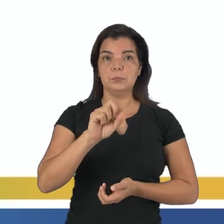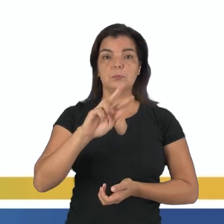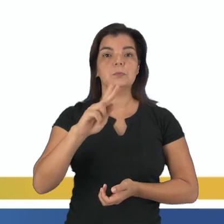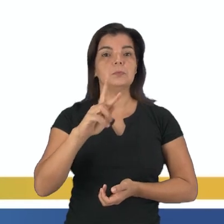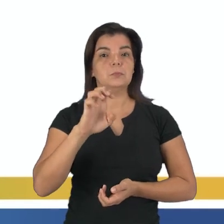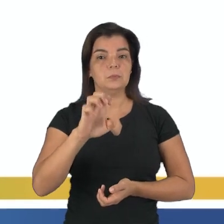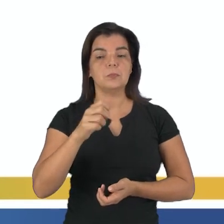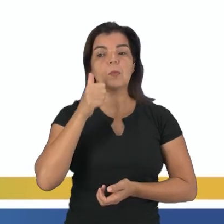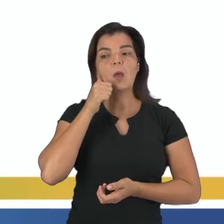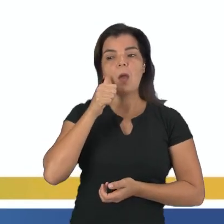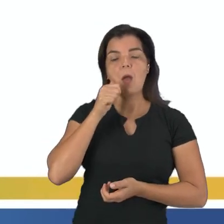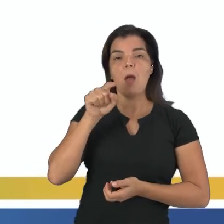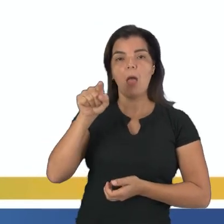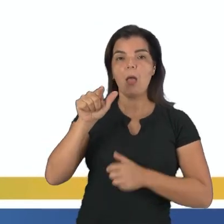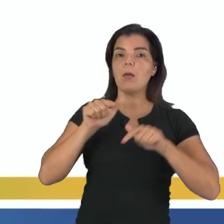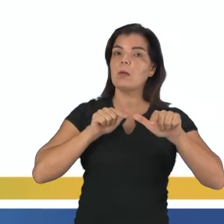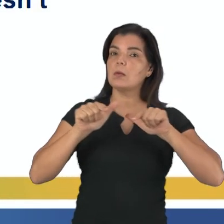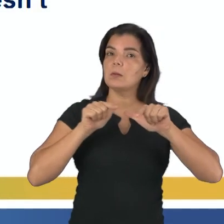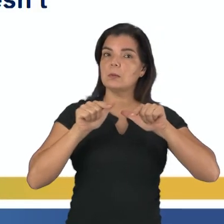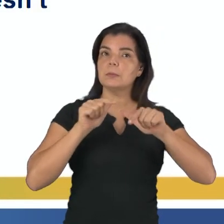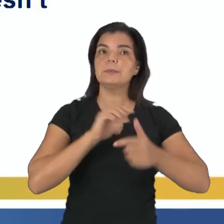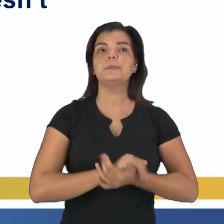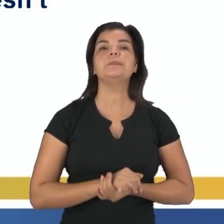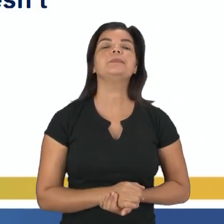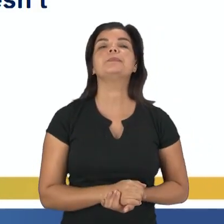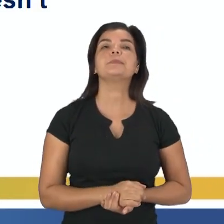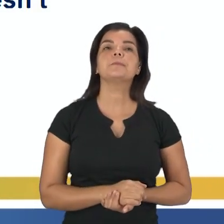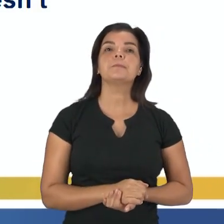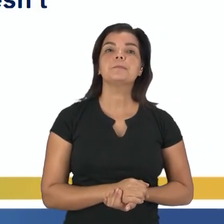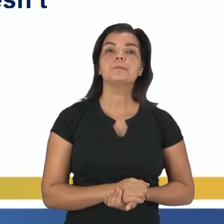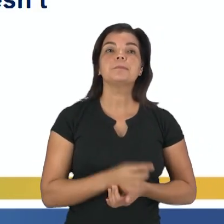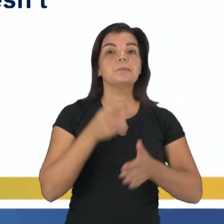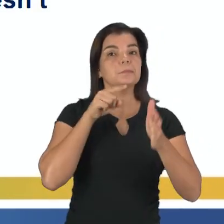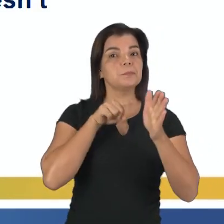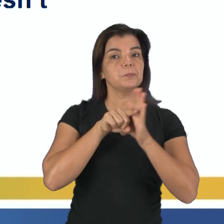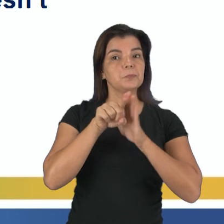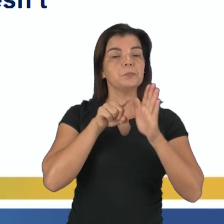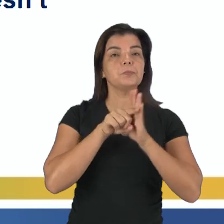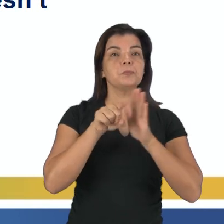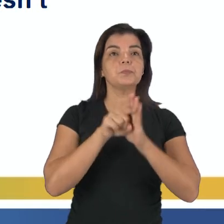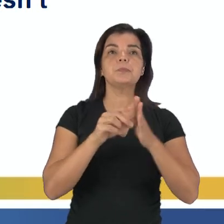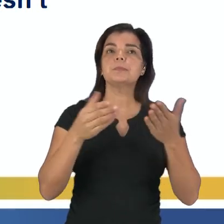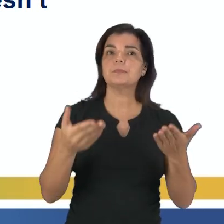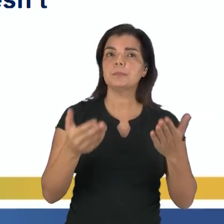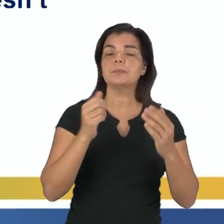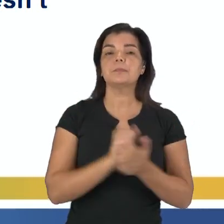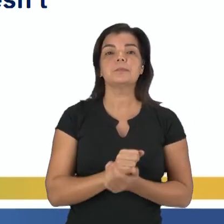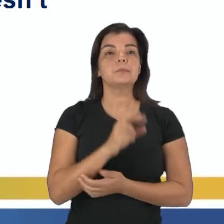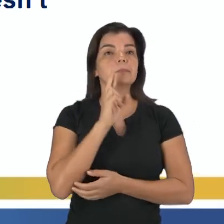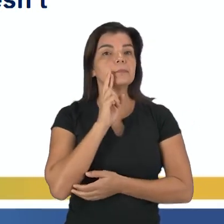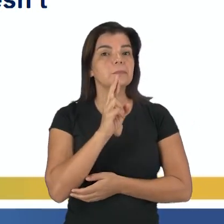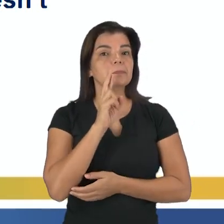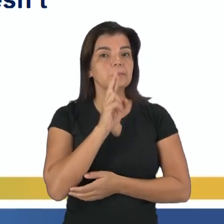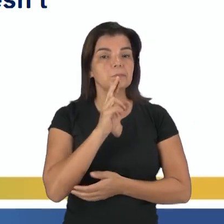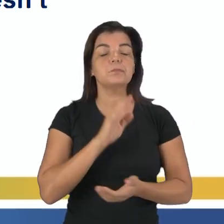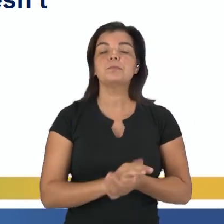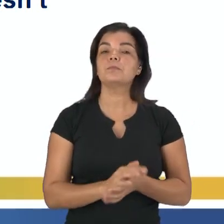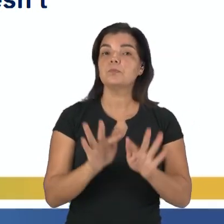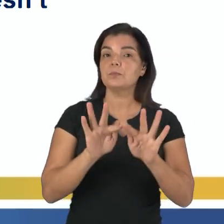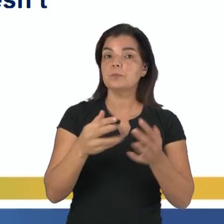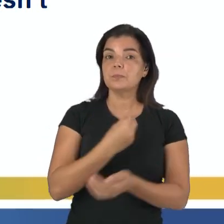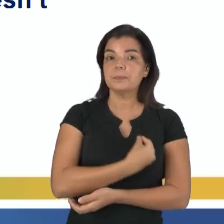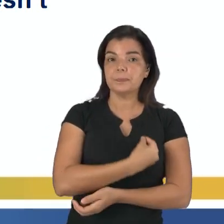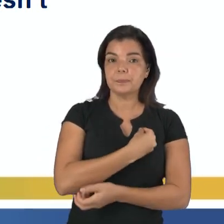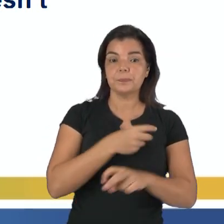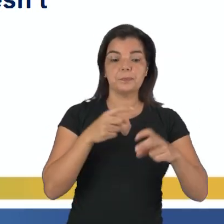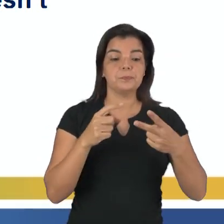Ela trabalha, ok? Bom, essas são as perguntas, né? Agora, para dar a resposta no presente simples, nós